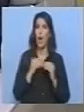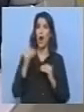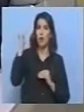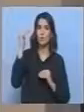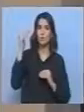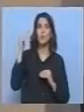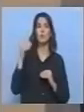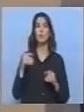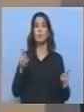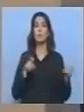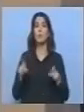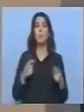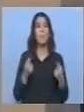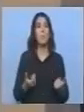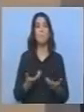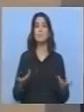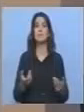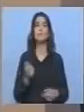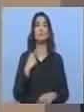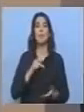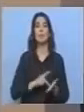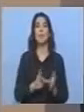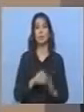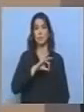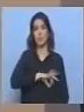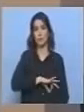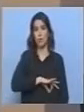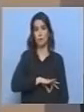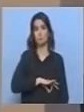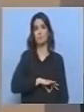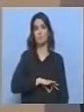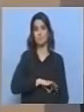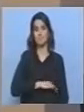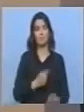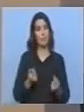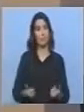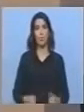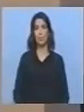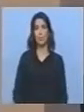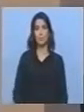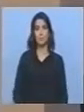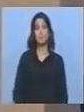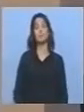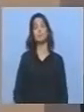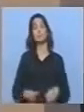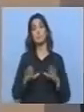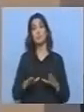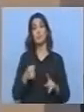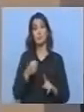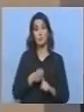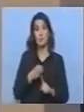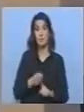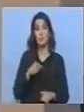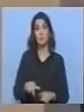Onde estamos a recrutar muito pouco é nos cursos técnico-profissionais. Mas eu julgo que o combate a esse abandono